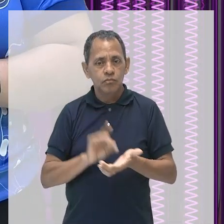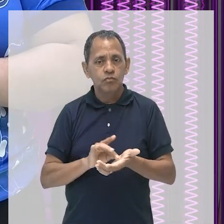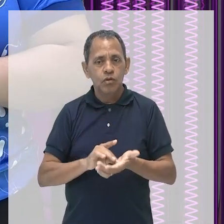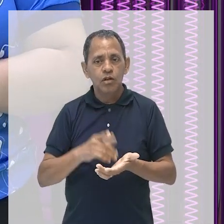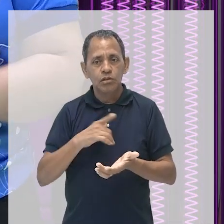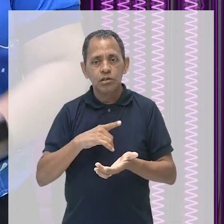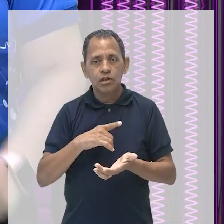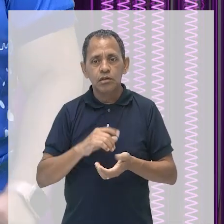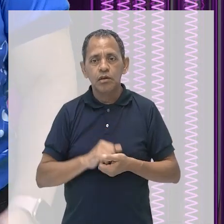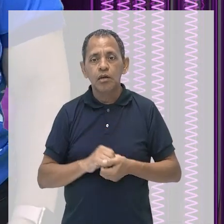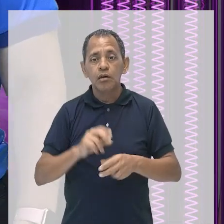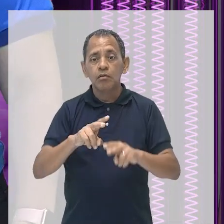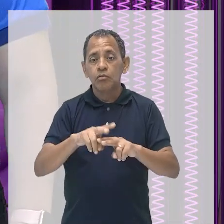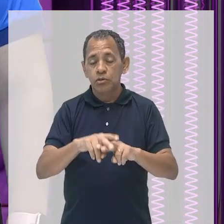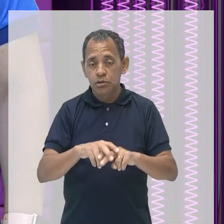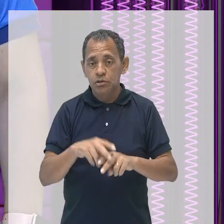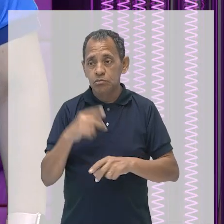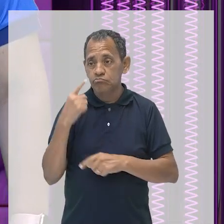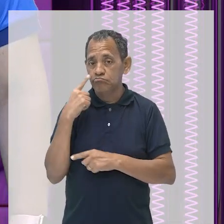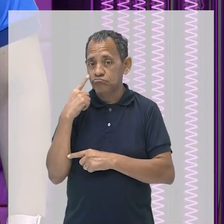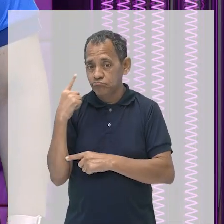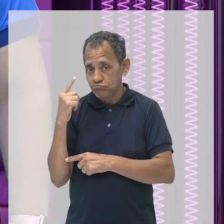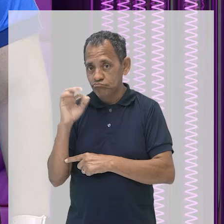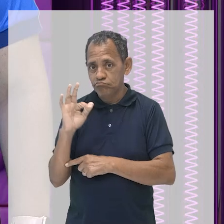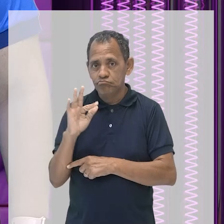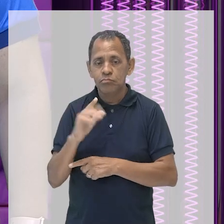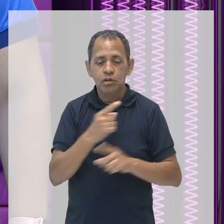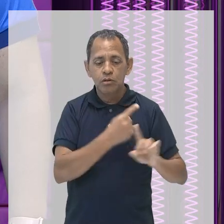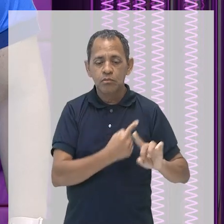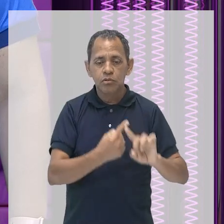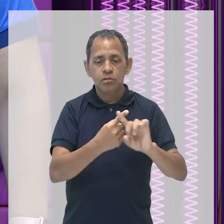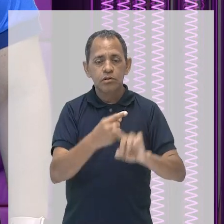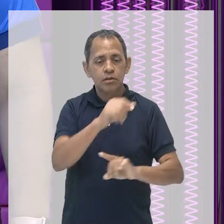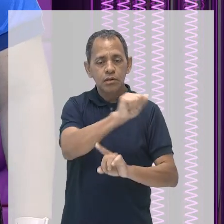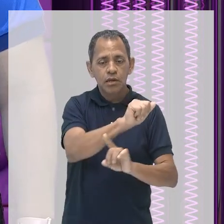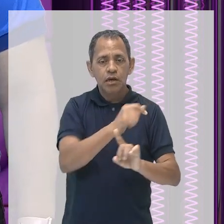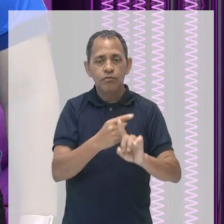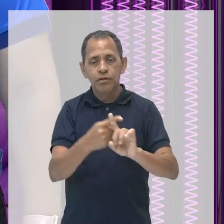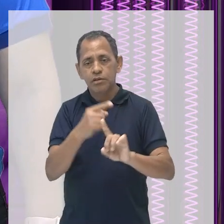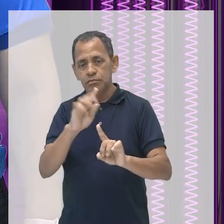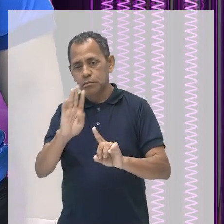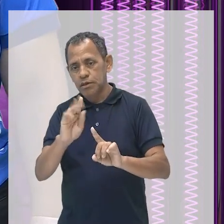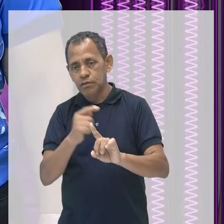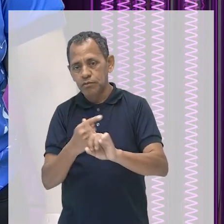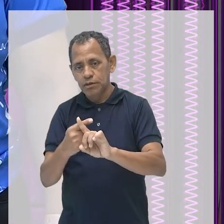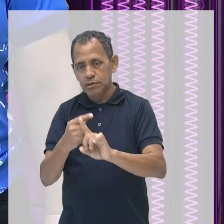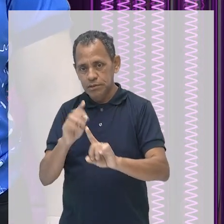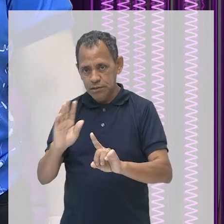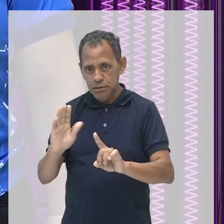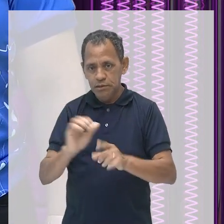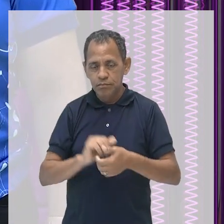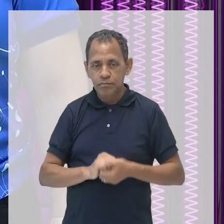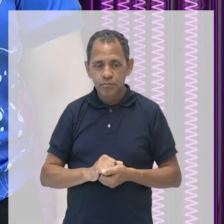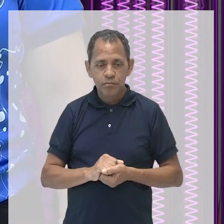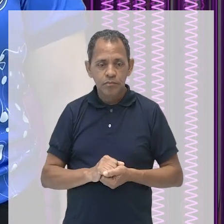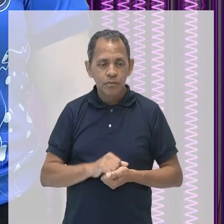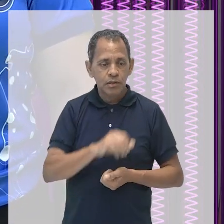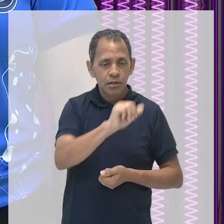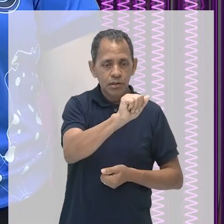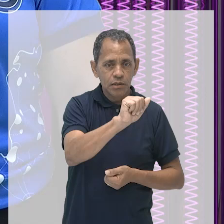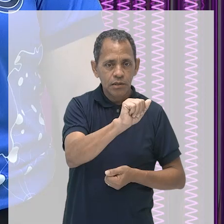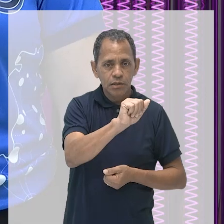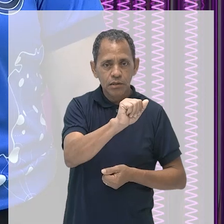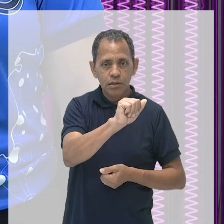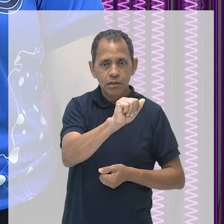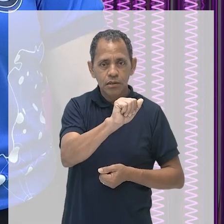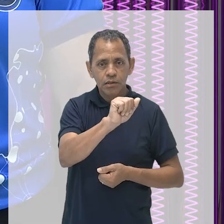aqui. Por isso que a gente colocou aqui a multiplicação de A vezes B vezes C. Por quê? A e B é para